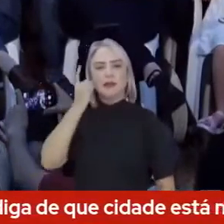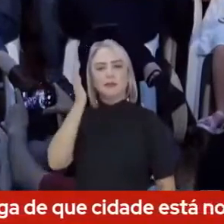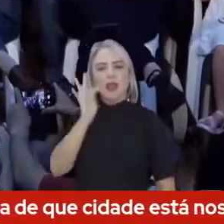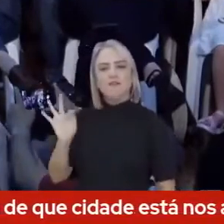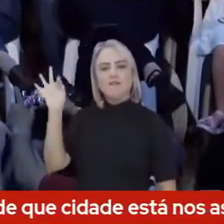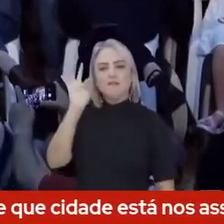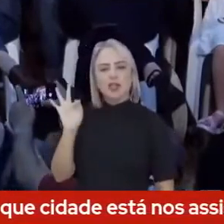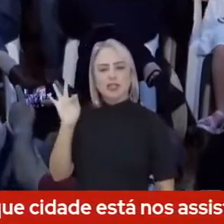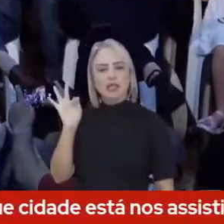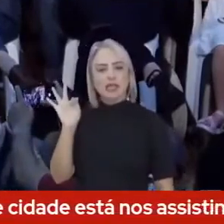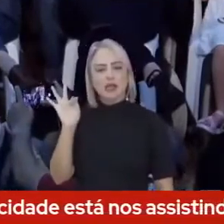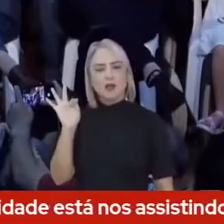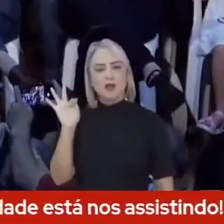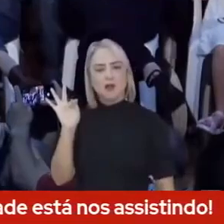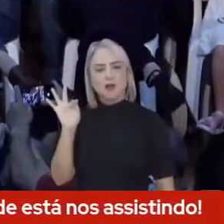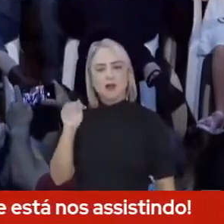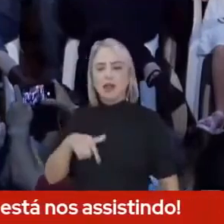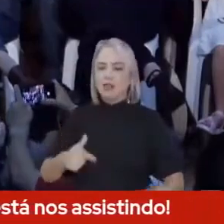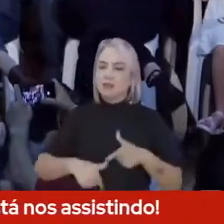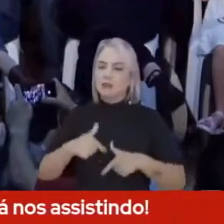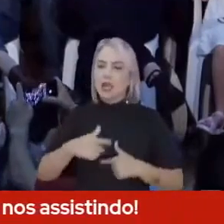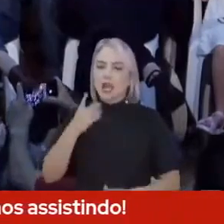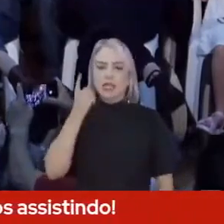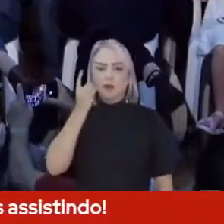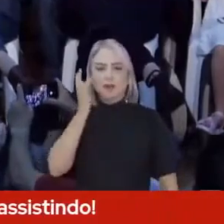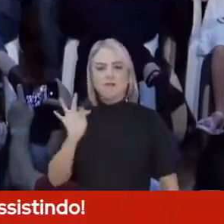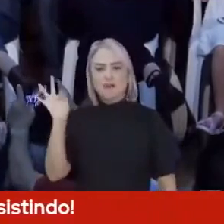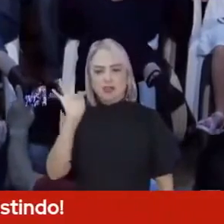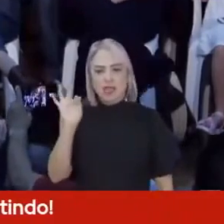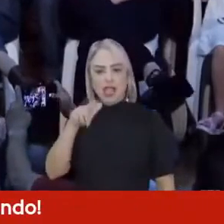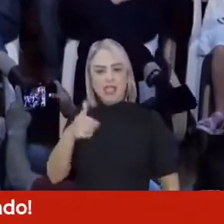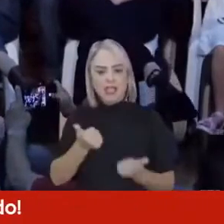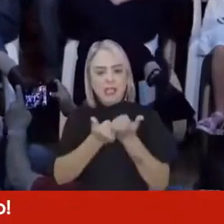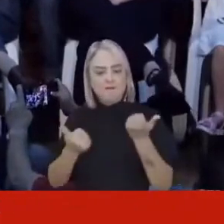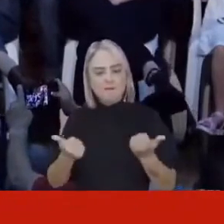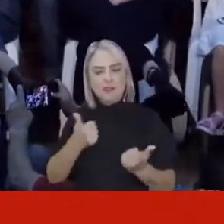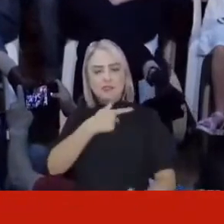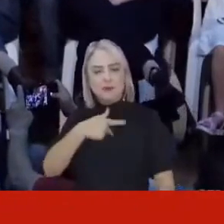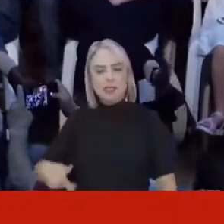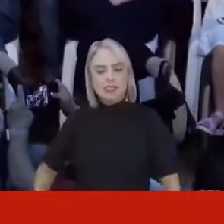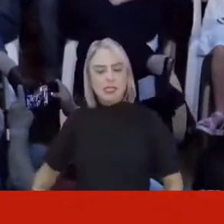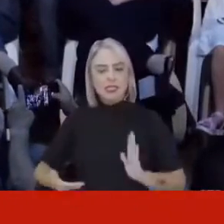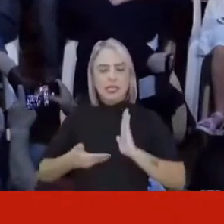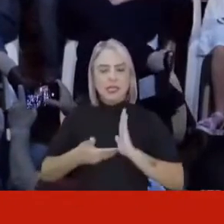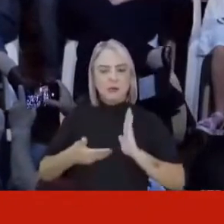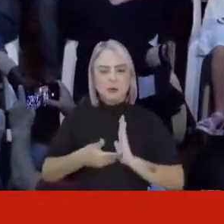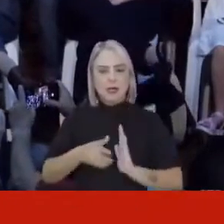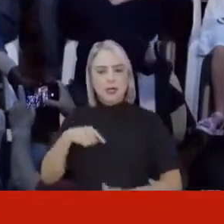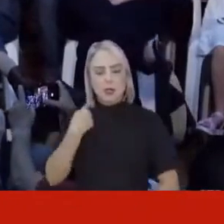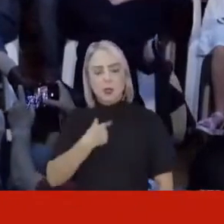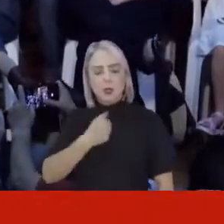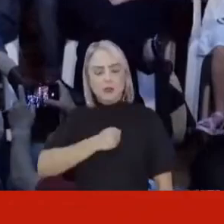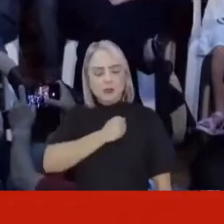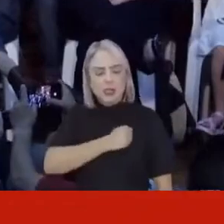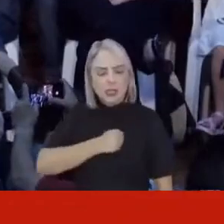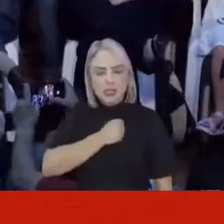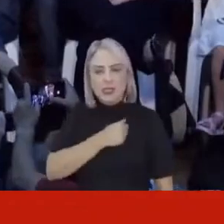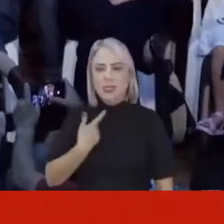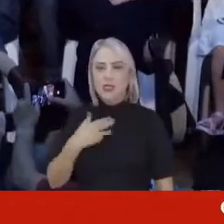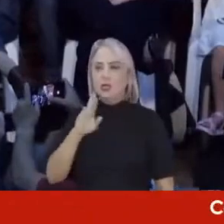e atualmente é deputado federal e é vice-presidente da Câmara, nosso querido companheiro Rodolfo